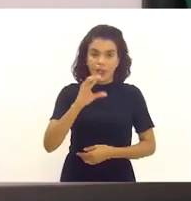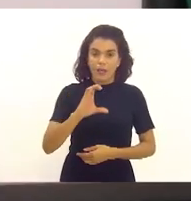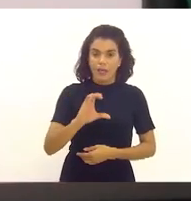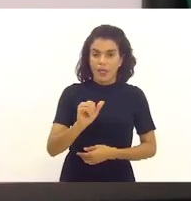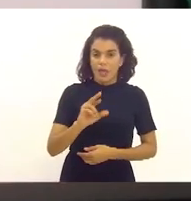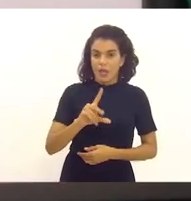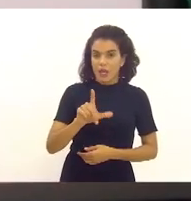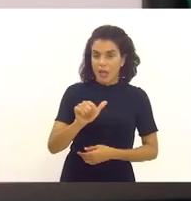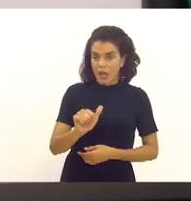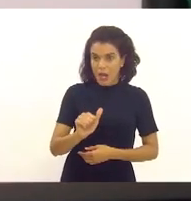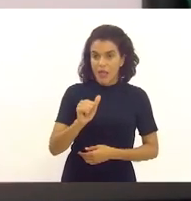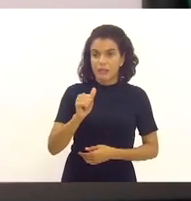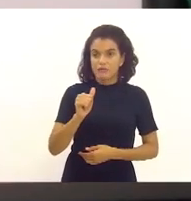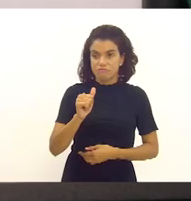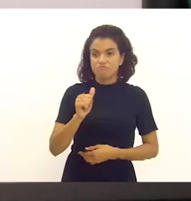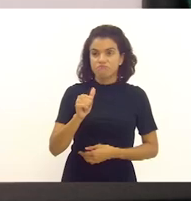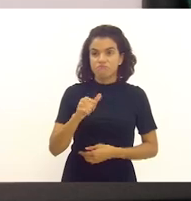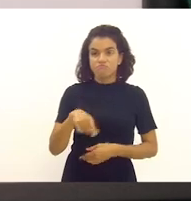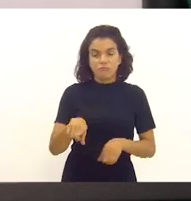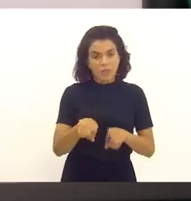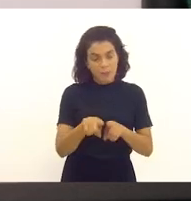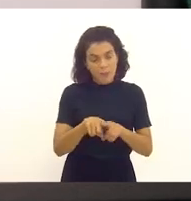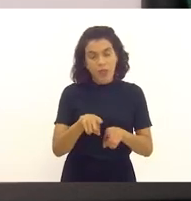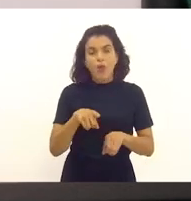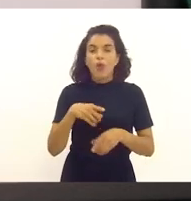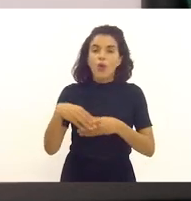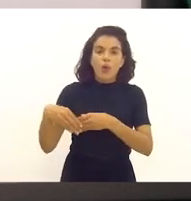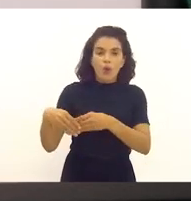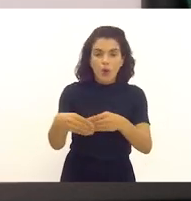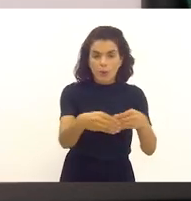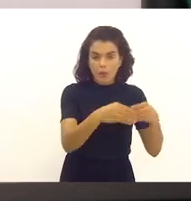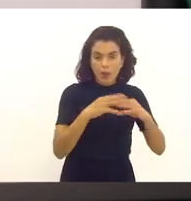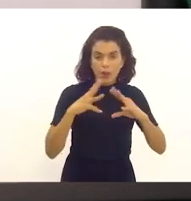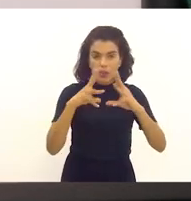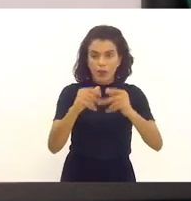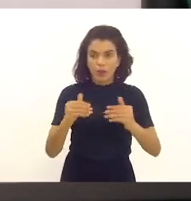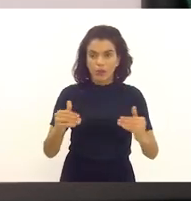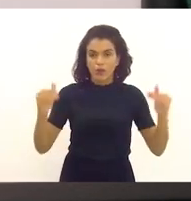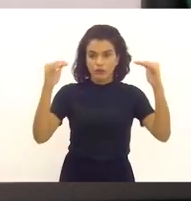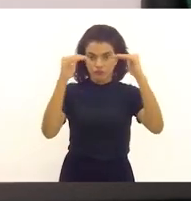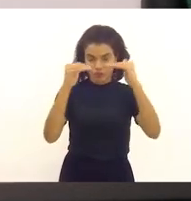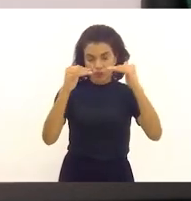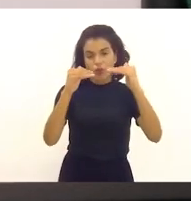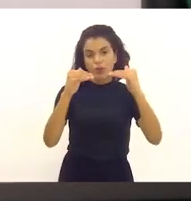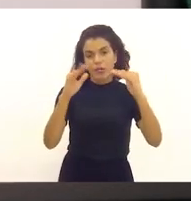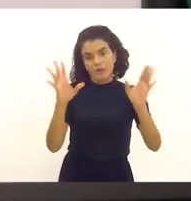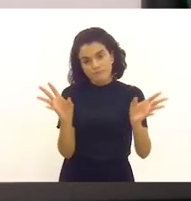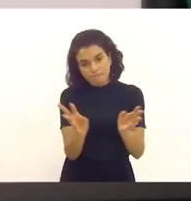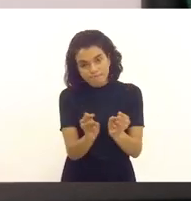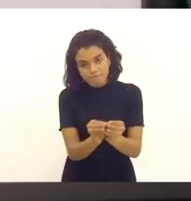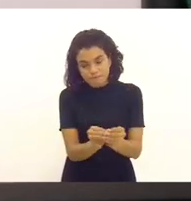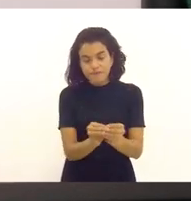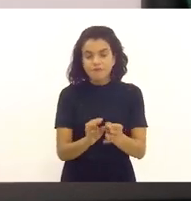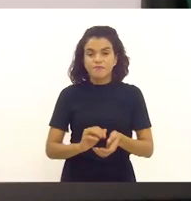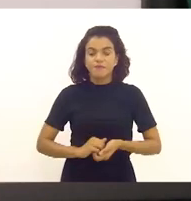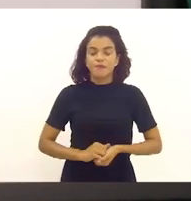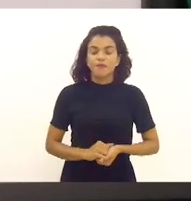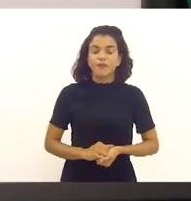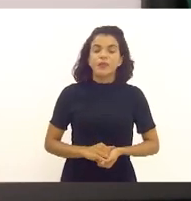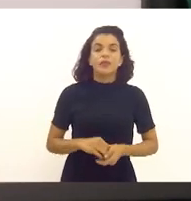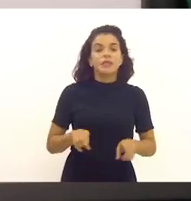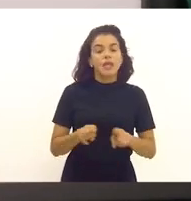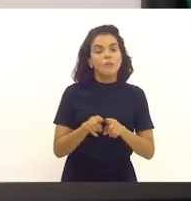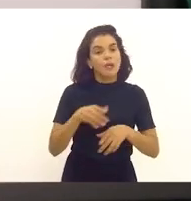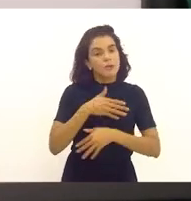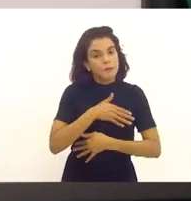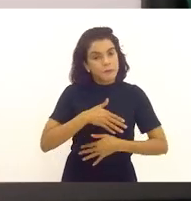Machado cumprimentando deputada Carlos Machado cumprimento demais autoridades presentes para ser bem resumido é cumprimento também